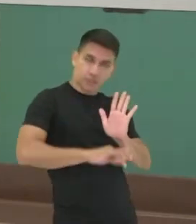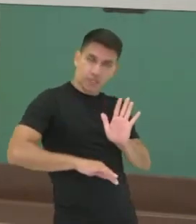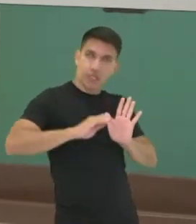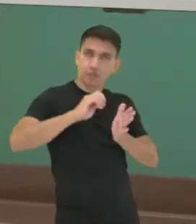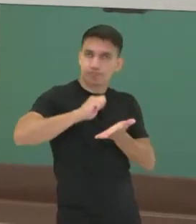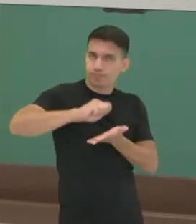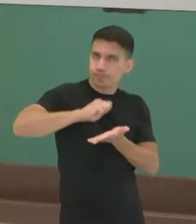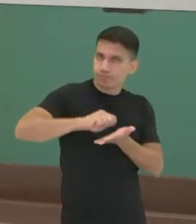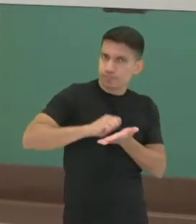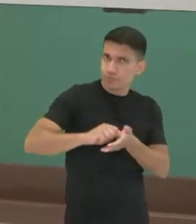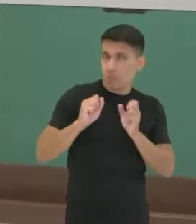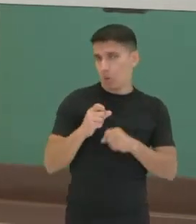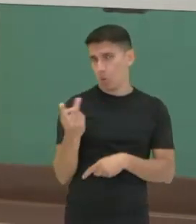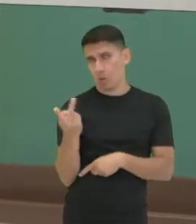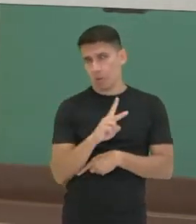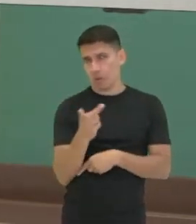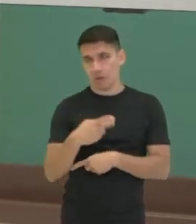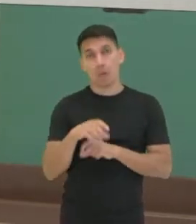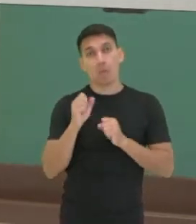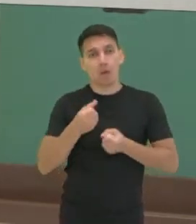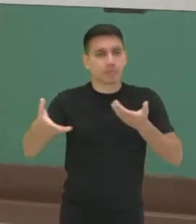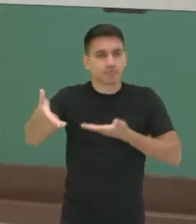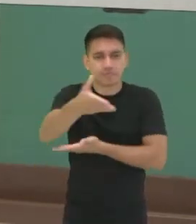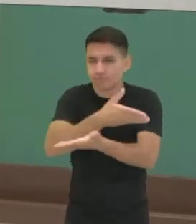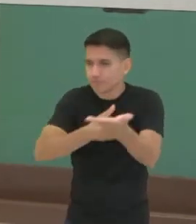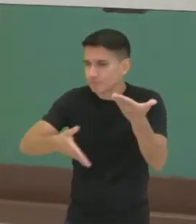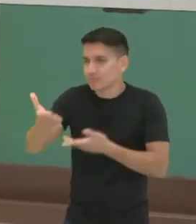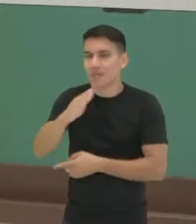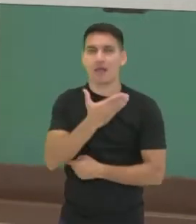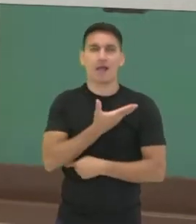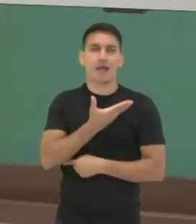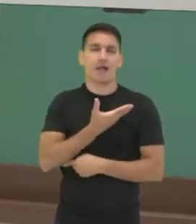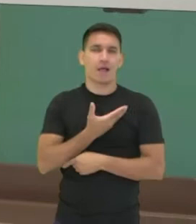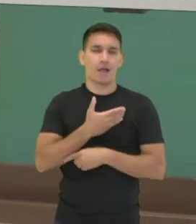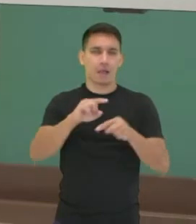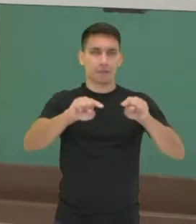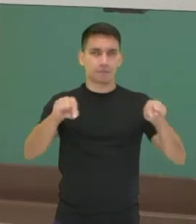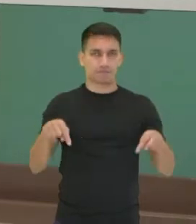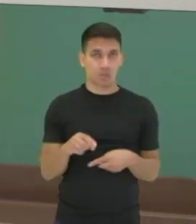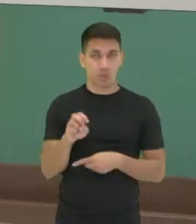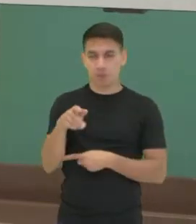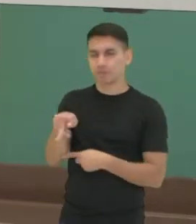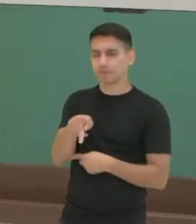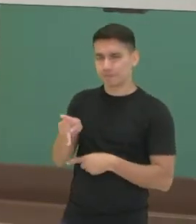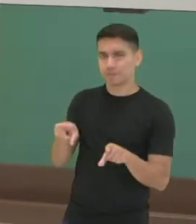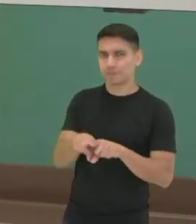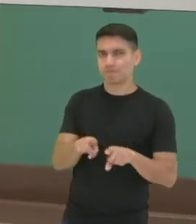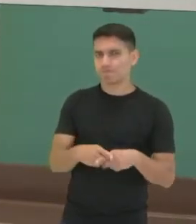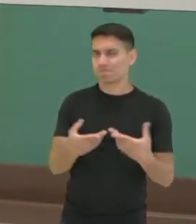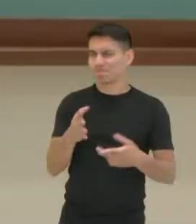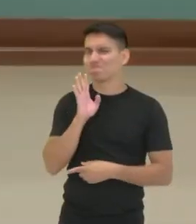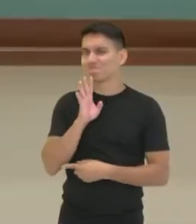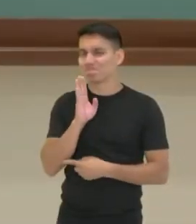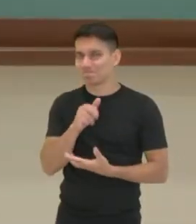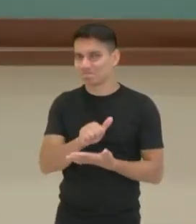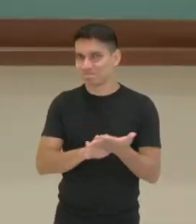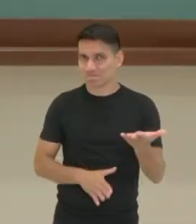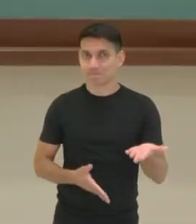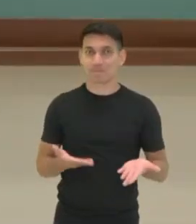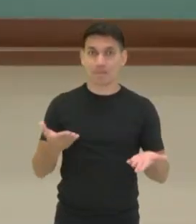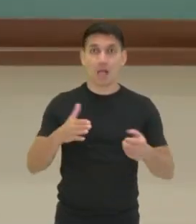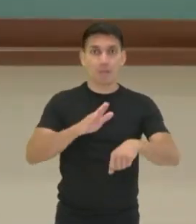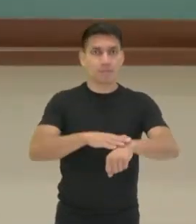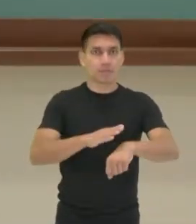feito em entrevista, você depois pode socializar com a sua turma, com os seus professores. Bem legal essa atividade, né? Então vamos